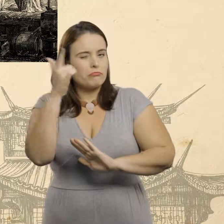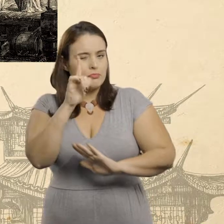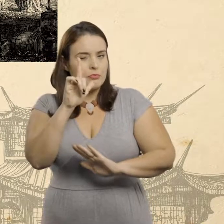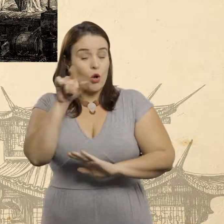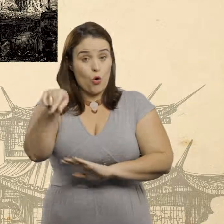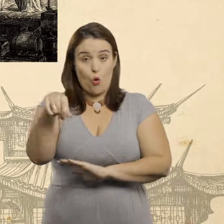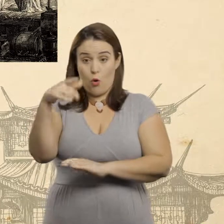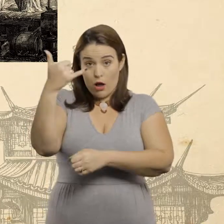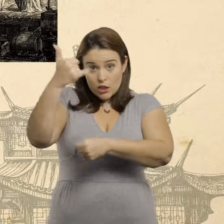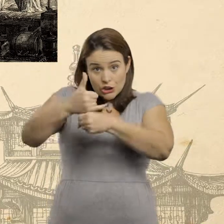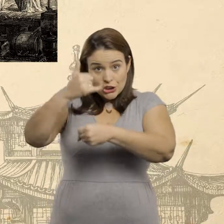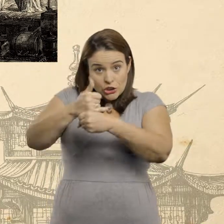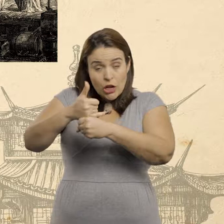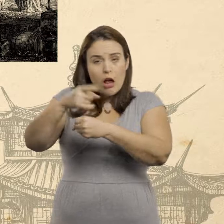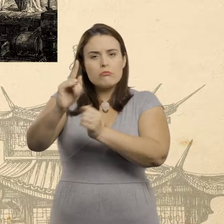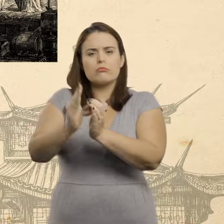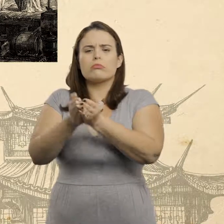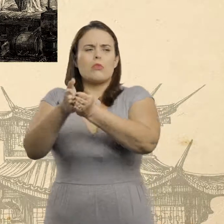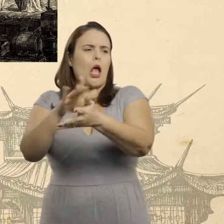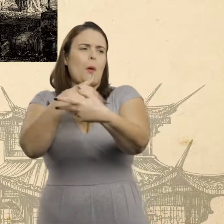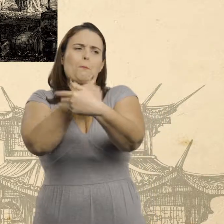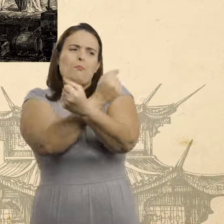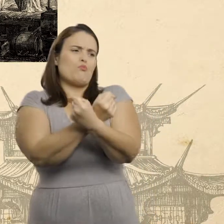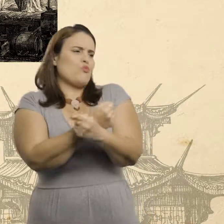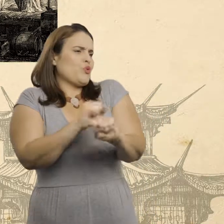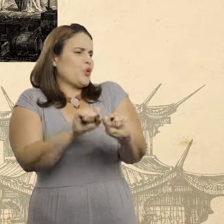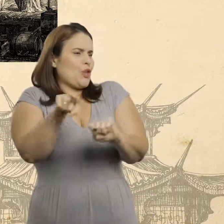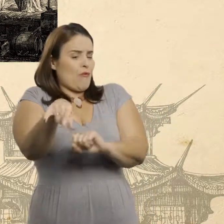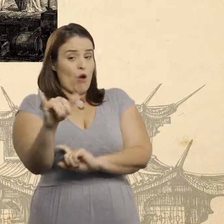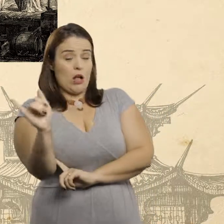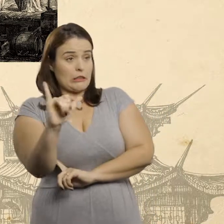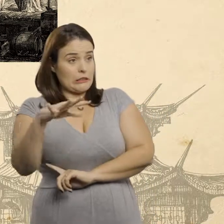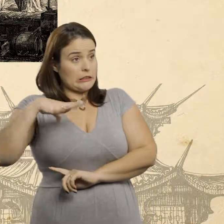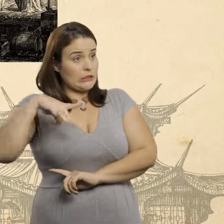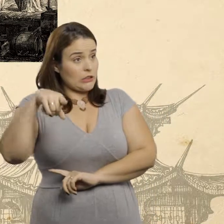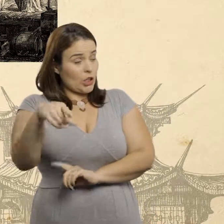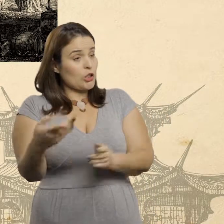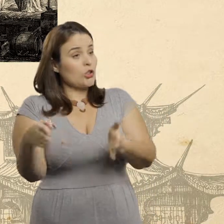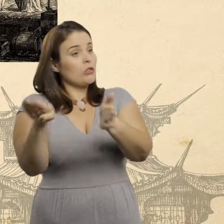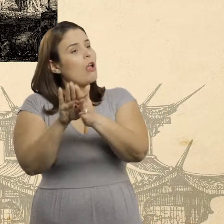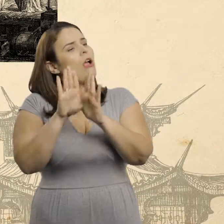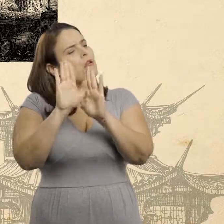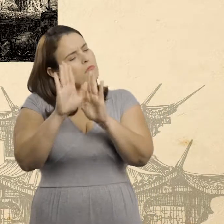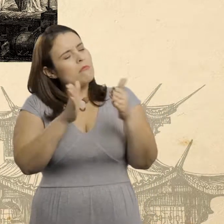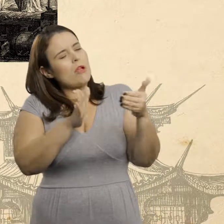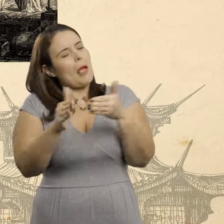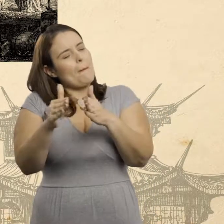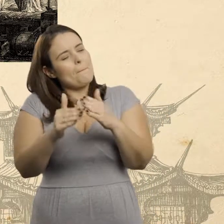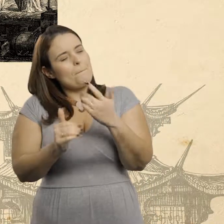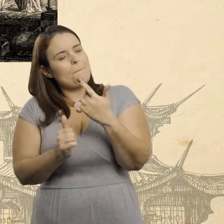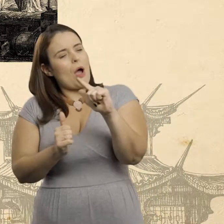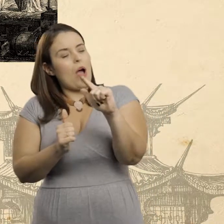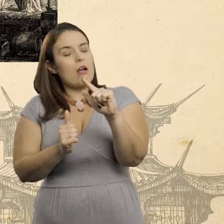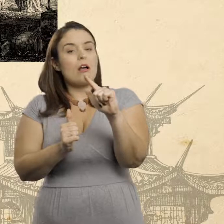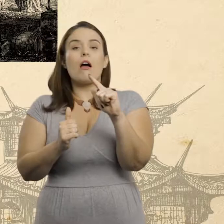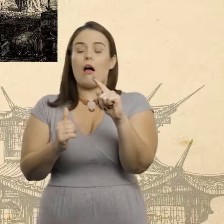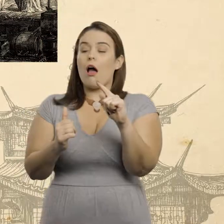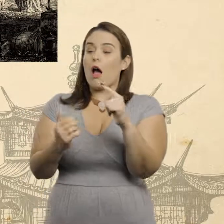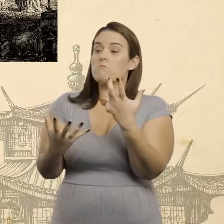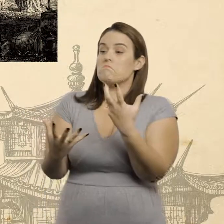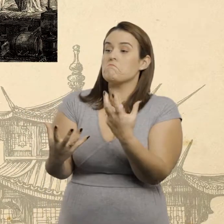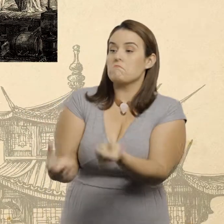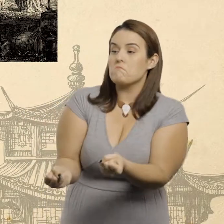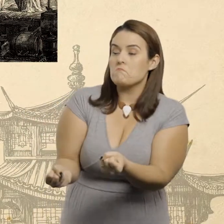do barco se chamava John Bunsby. Ele disse que era impossível chegar a tempo em Yokohama, mas sugeriu fazer um outro